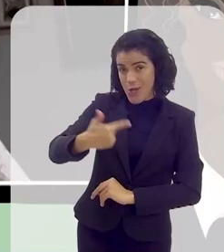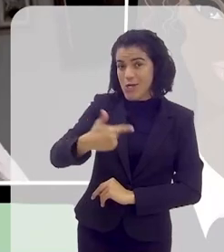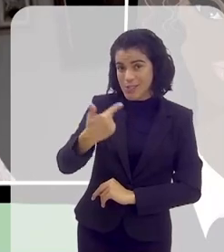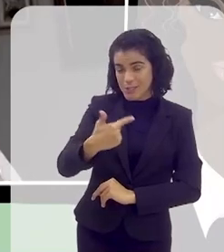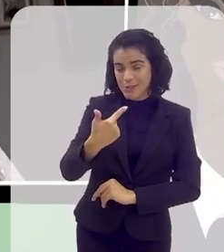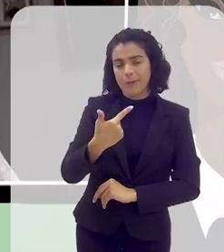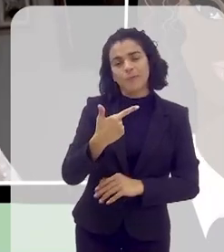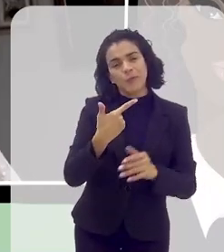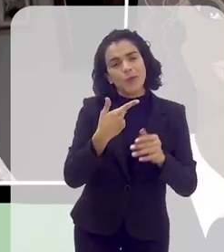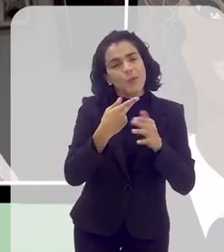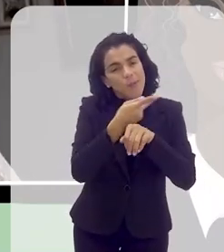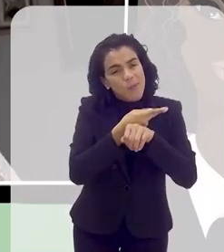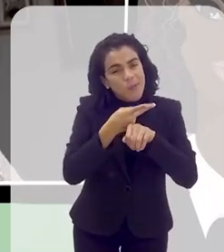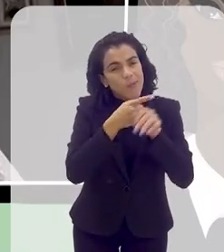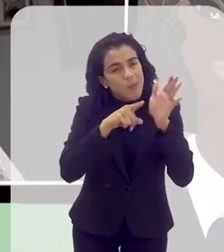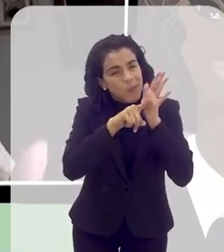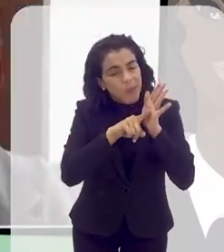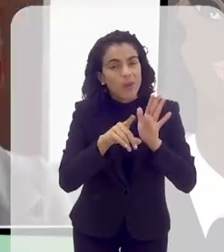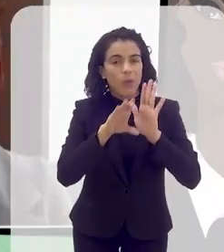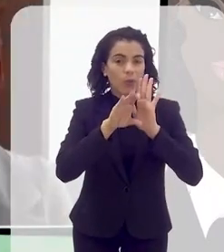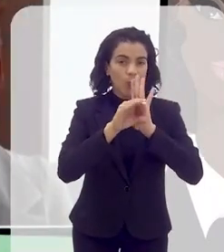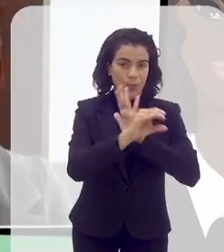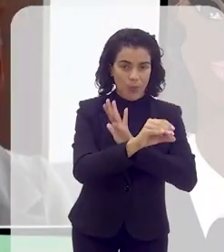no sistema de busca do Google. Então,